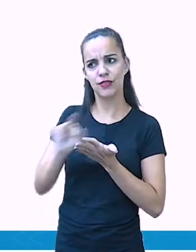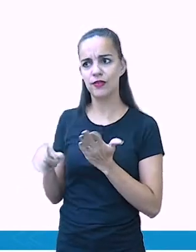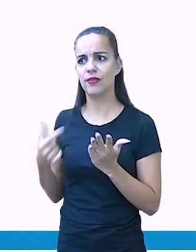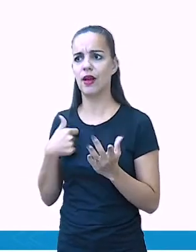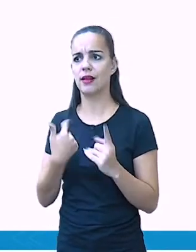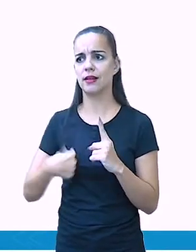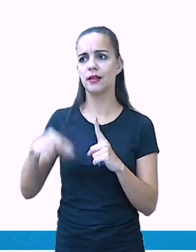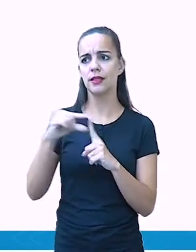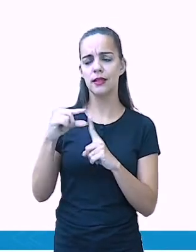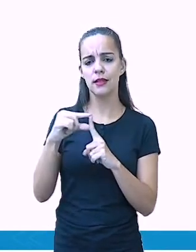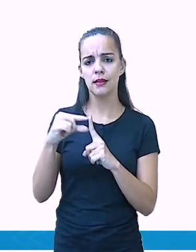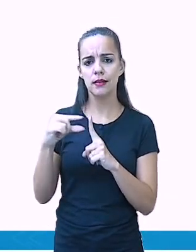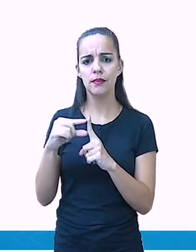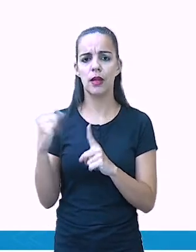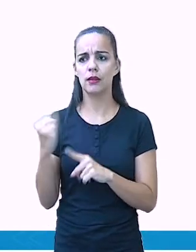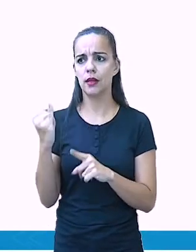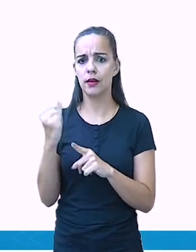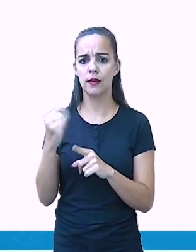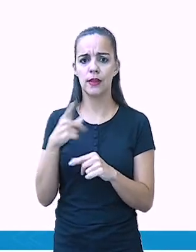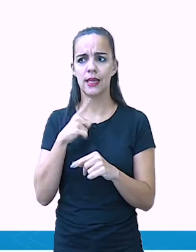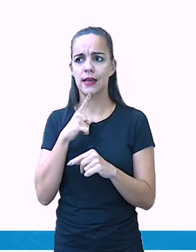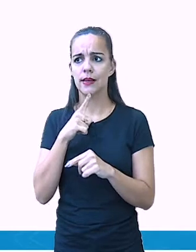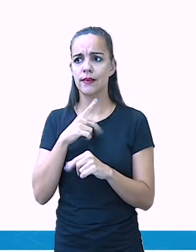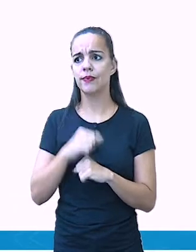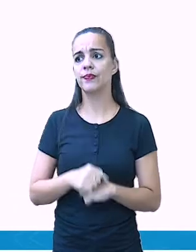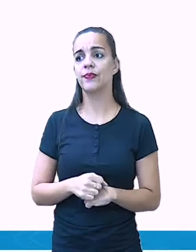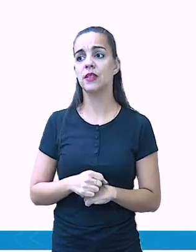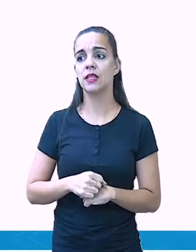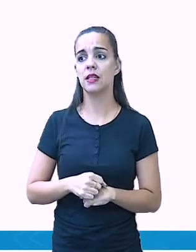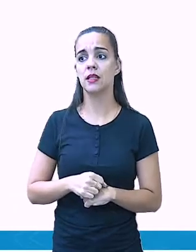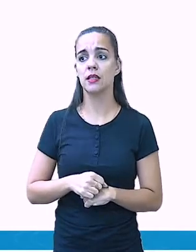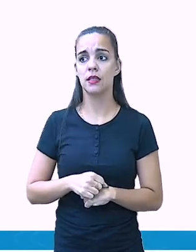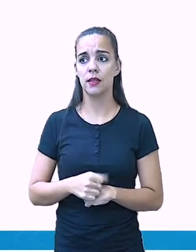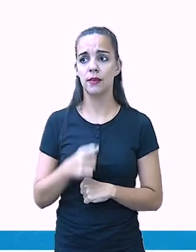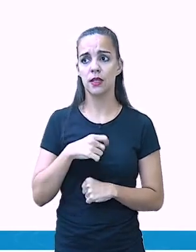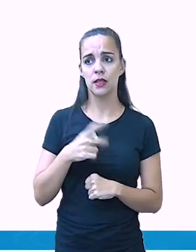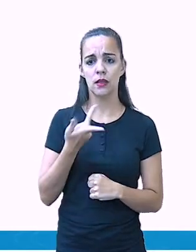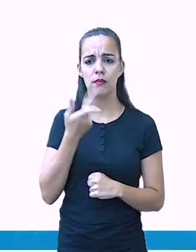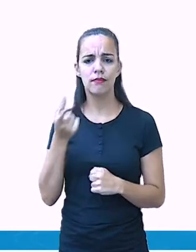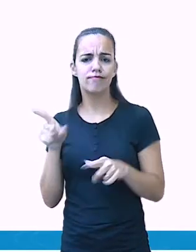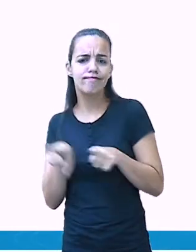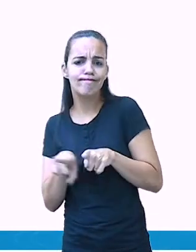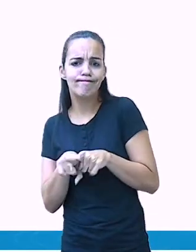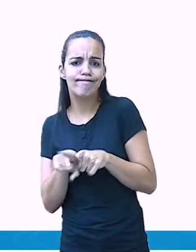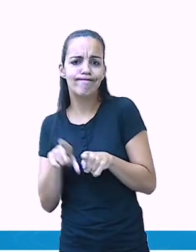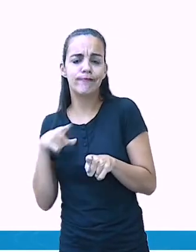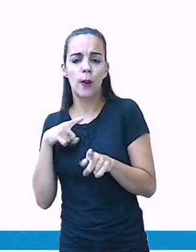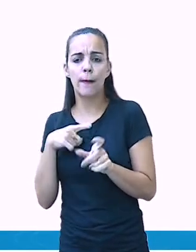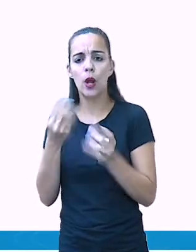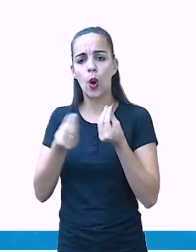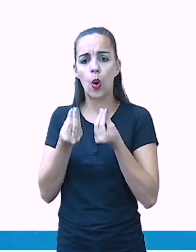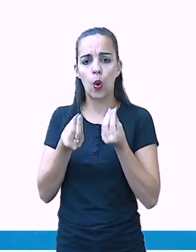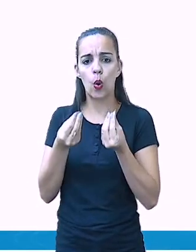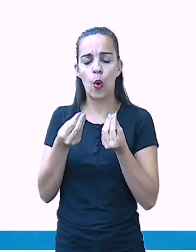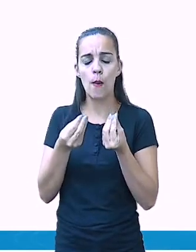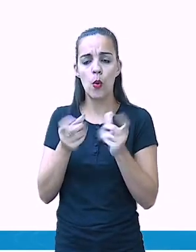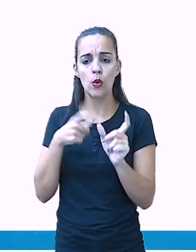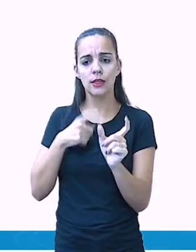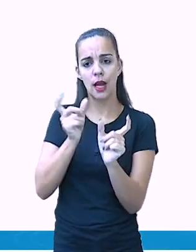Qual a importância e como nós podemos usar as sílabas dentro da língua portuguesa? Então, por